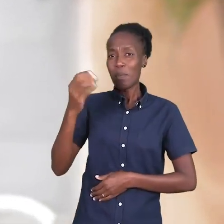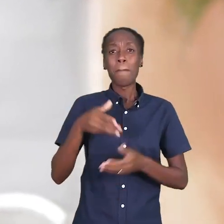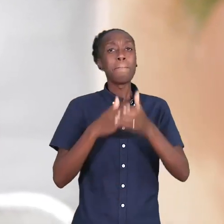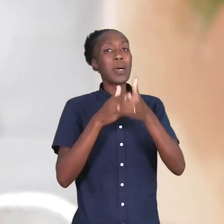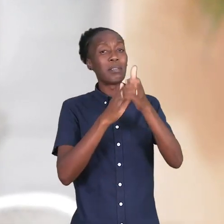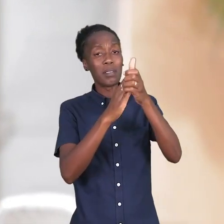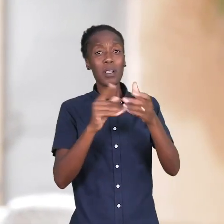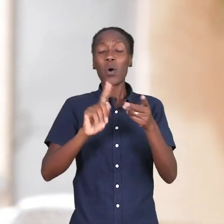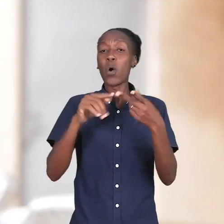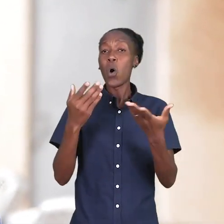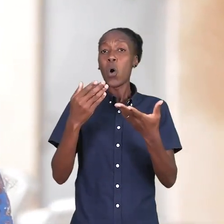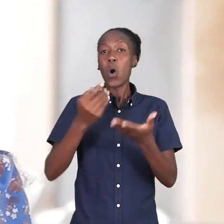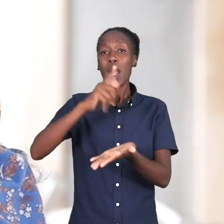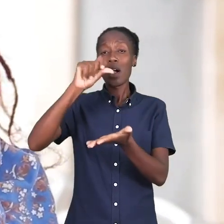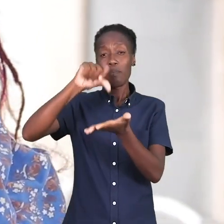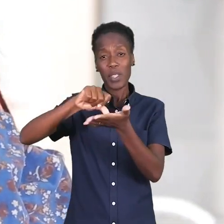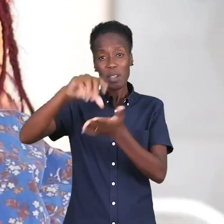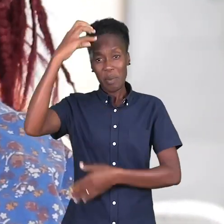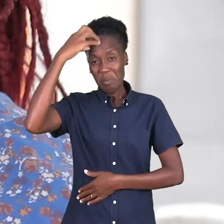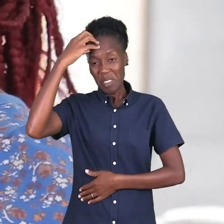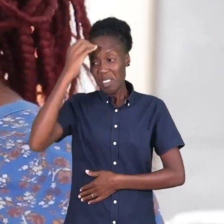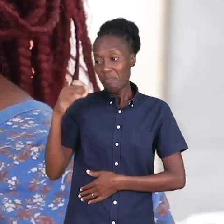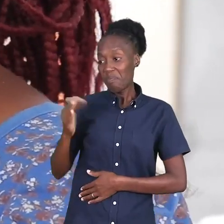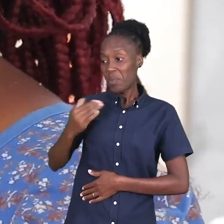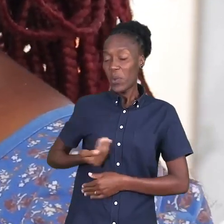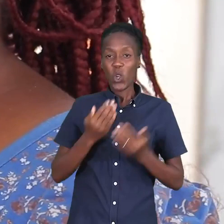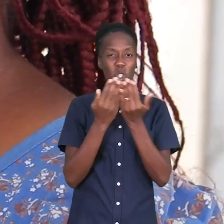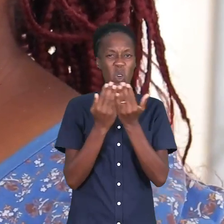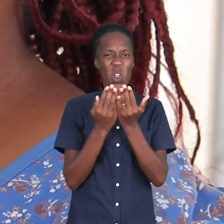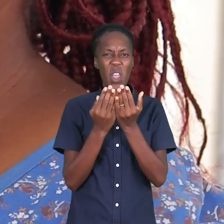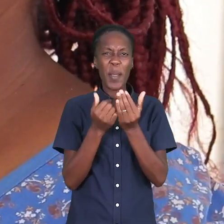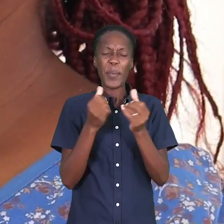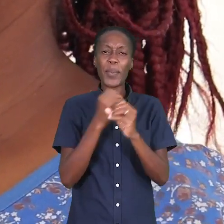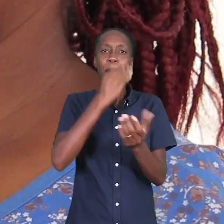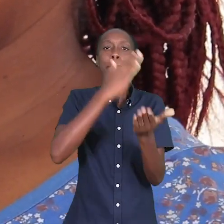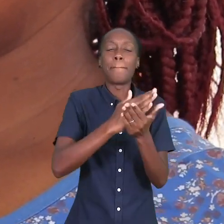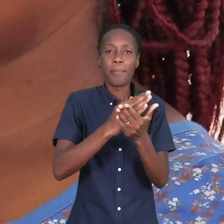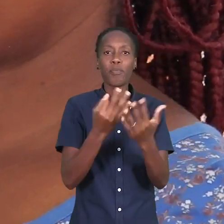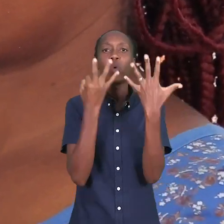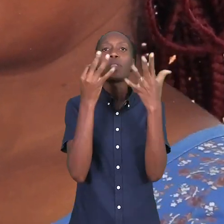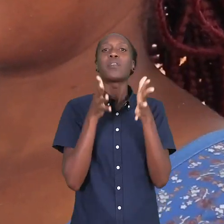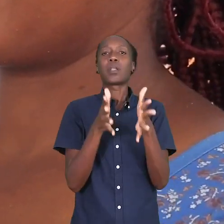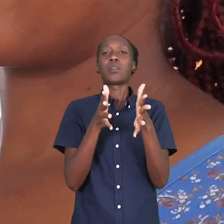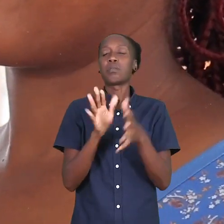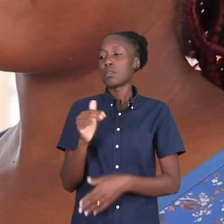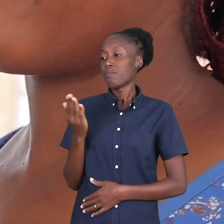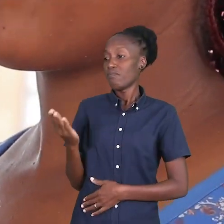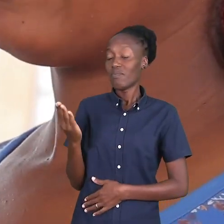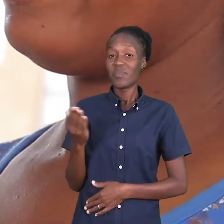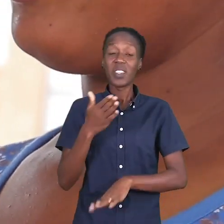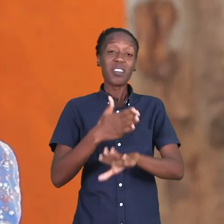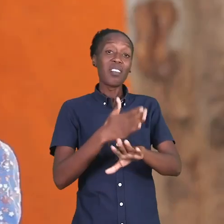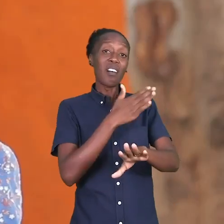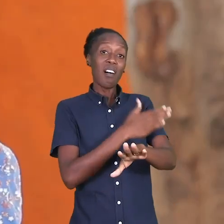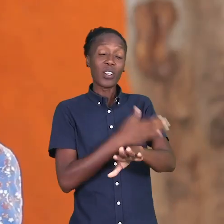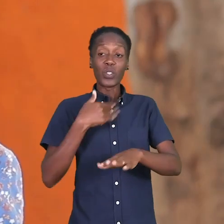ou aqui na capital, Maputo, Águeda não conseguiu concluir os estudos. Parou na oitava classe. O